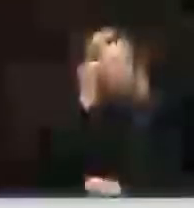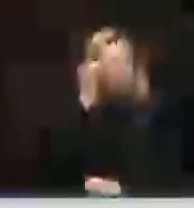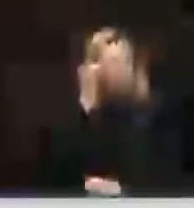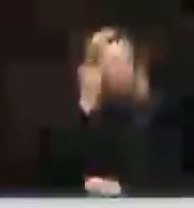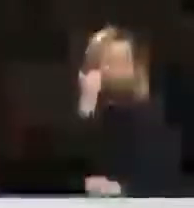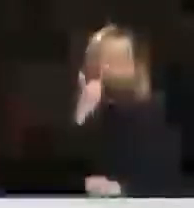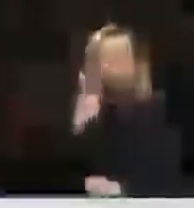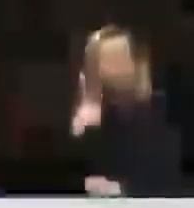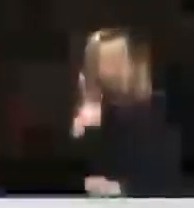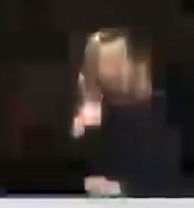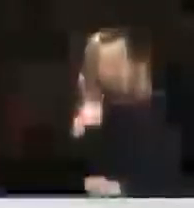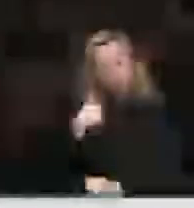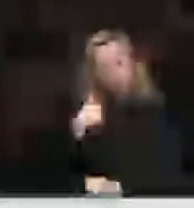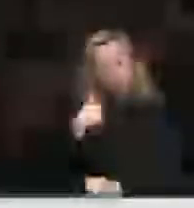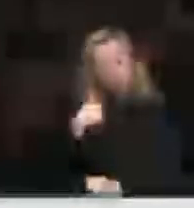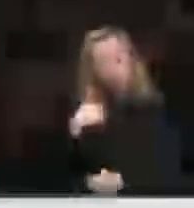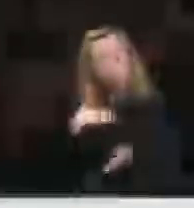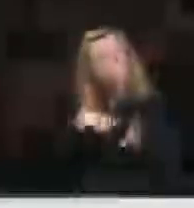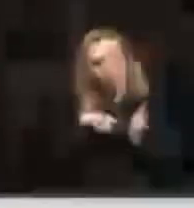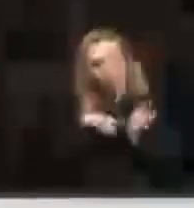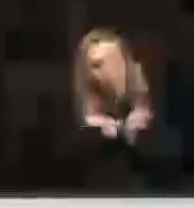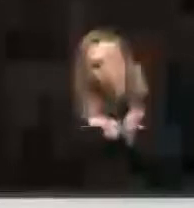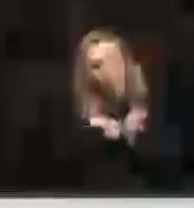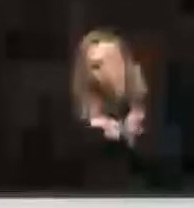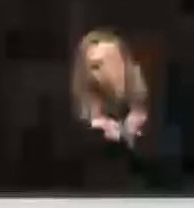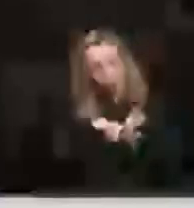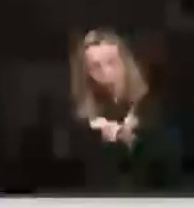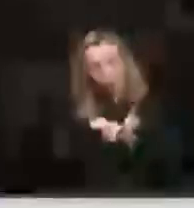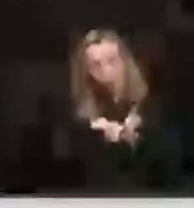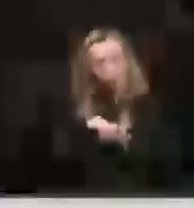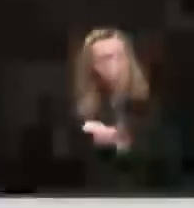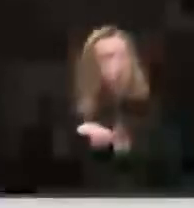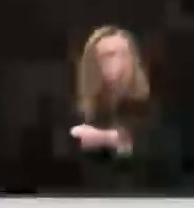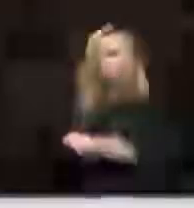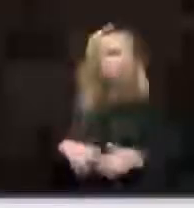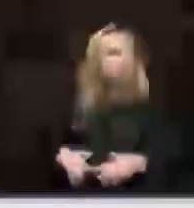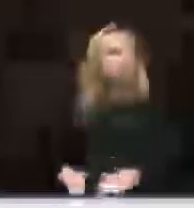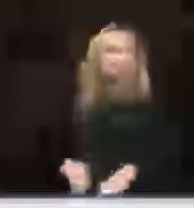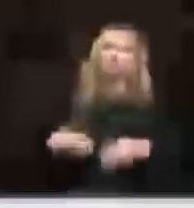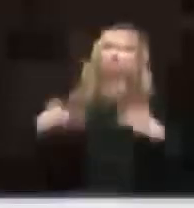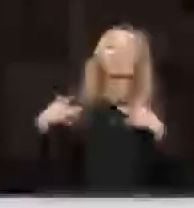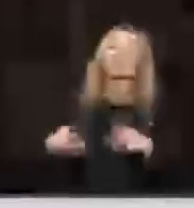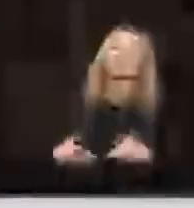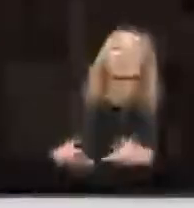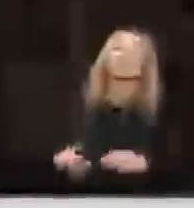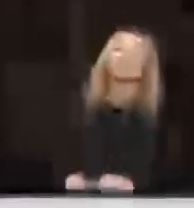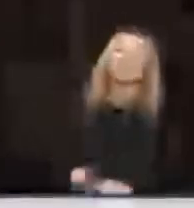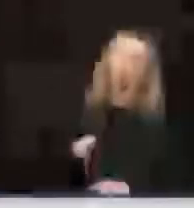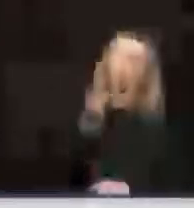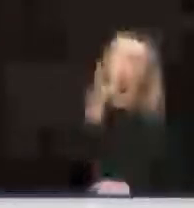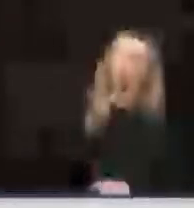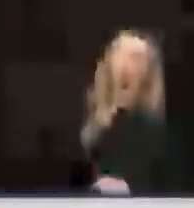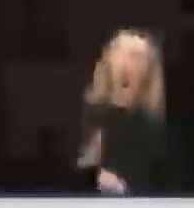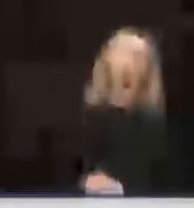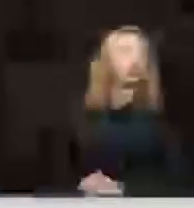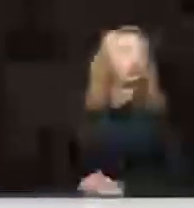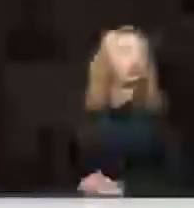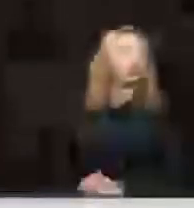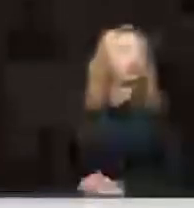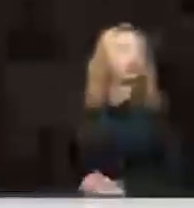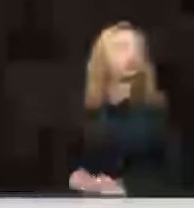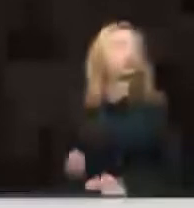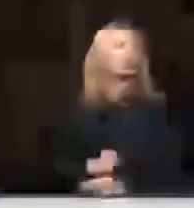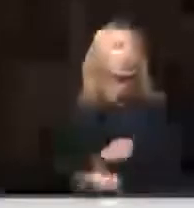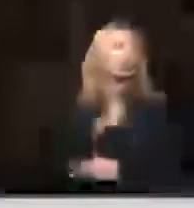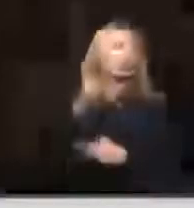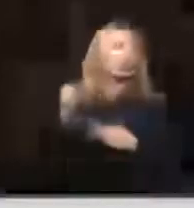Eu, analisando isso, cheguei a uma conclusão. O Poder Judiciário